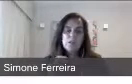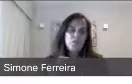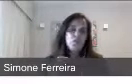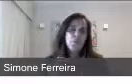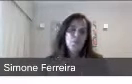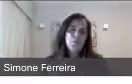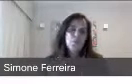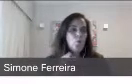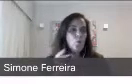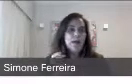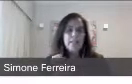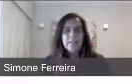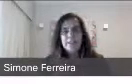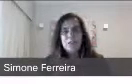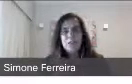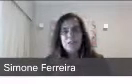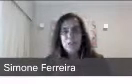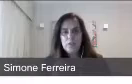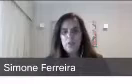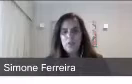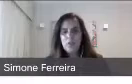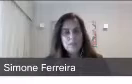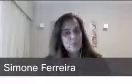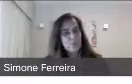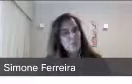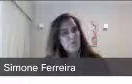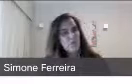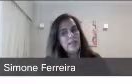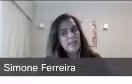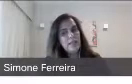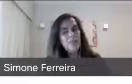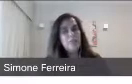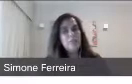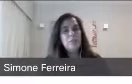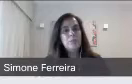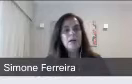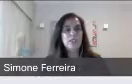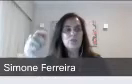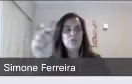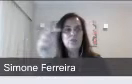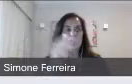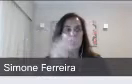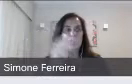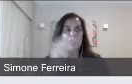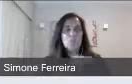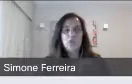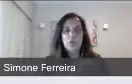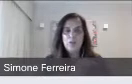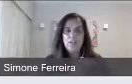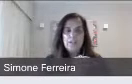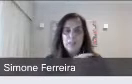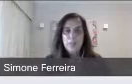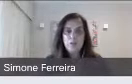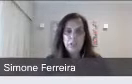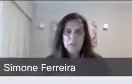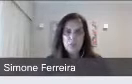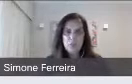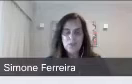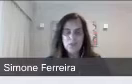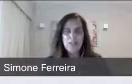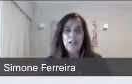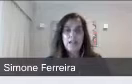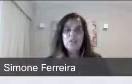400 escritórios pelo mundo, 42 escritórios no Brasil e, como eu falei, eu trabalho dentro do escritório na PUC Rio de Janeiro.